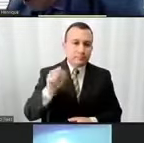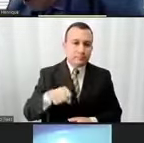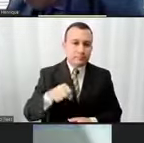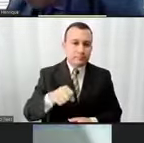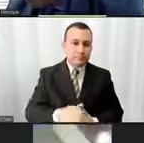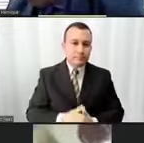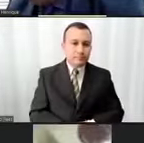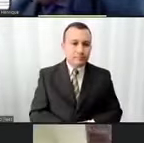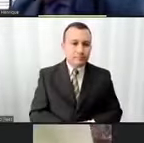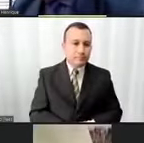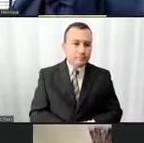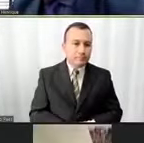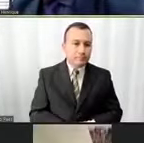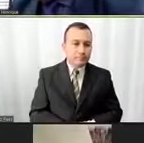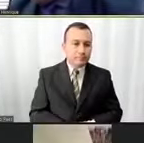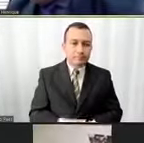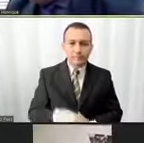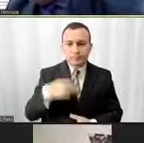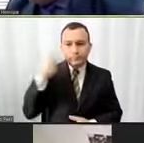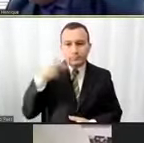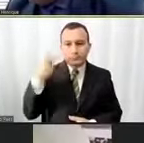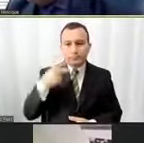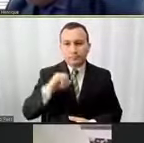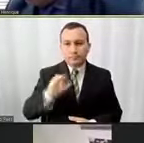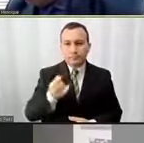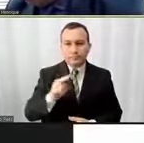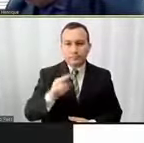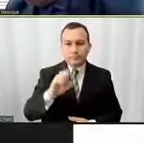Ok. Vereador Juca do Guaraná Filho.